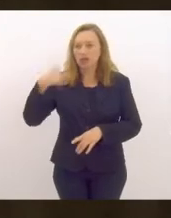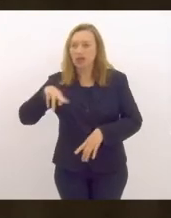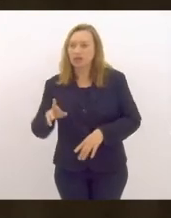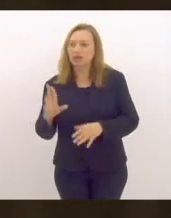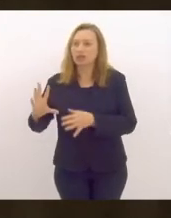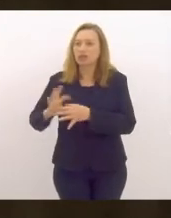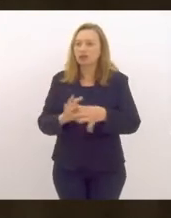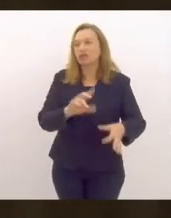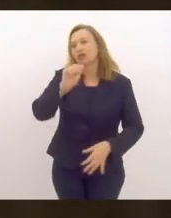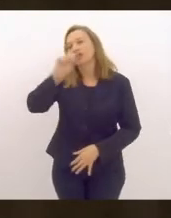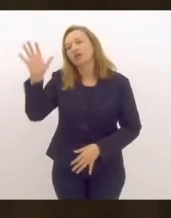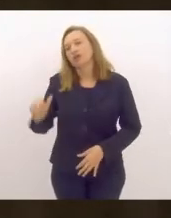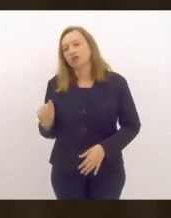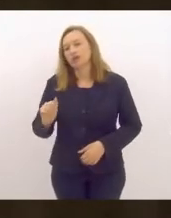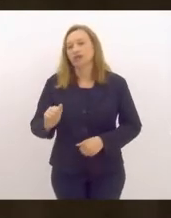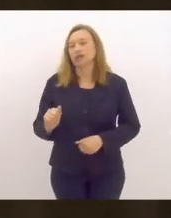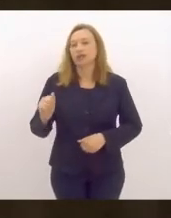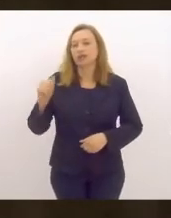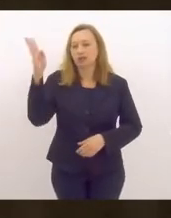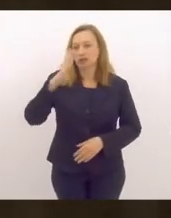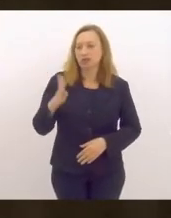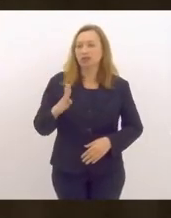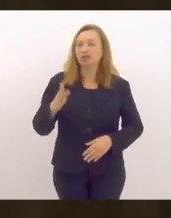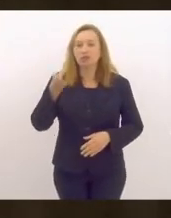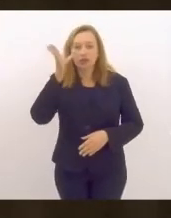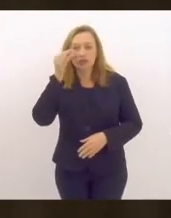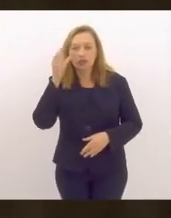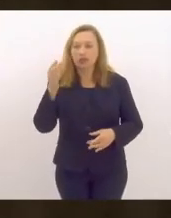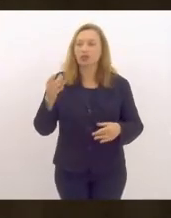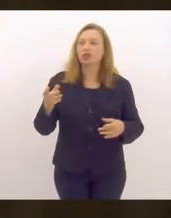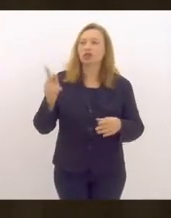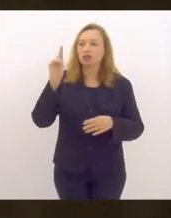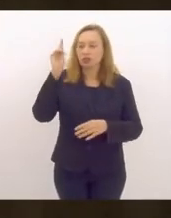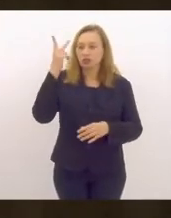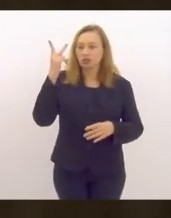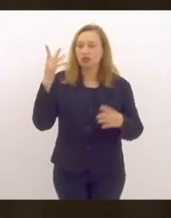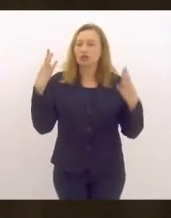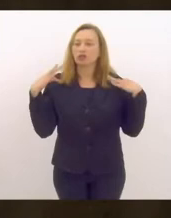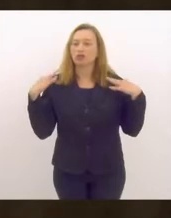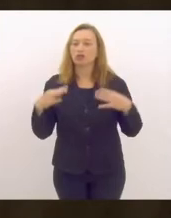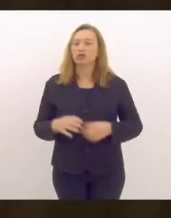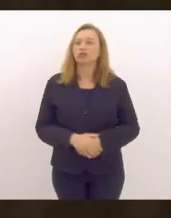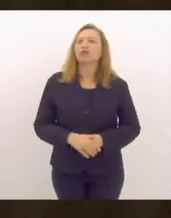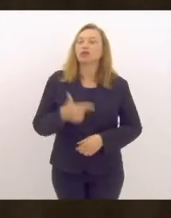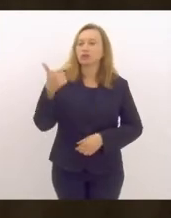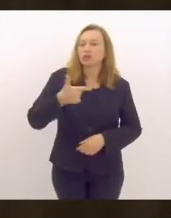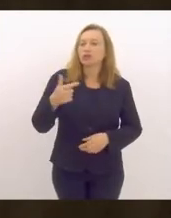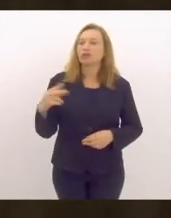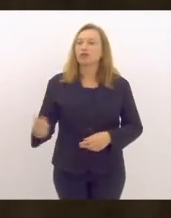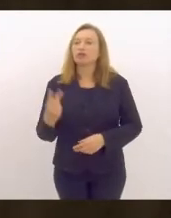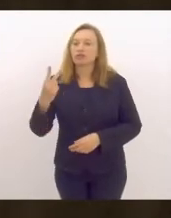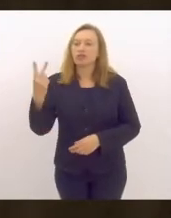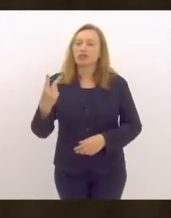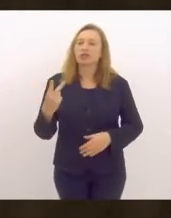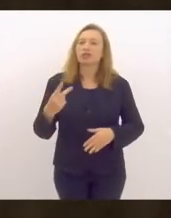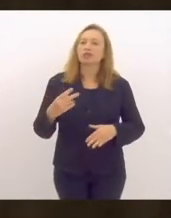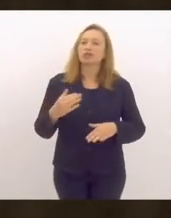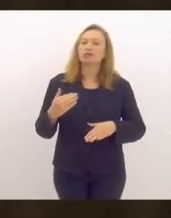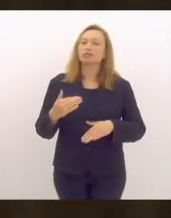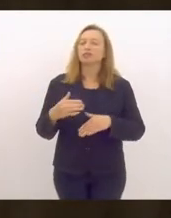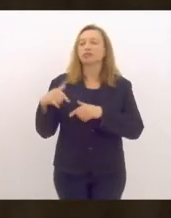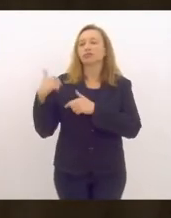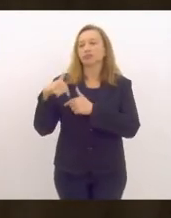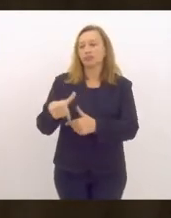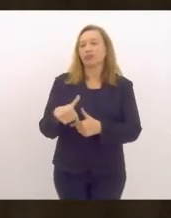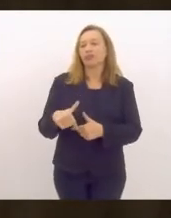de matriz afro-brasileira e o interesse turístico histórico que representa. 2. Valorizar o ofício tradicional desenvolvido